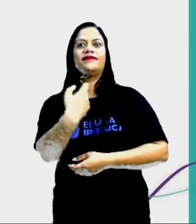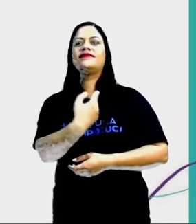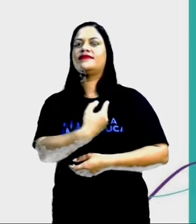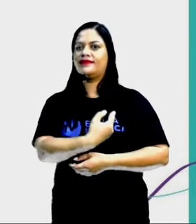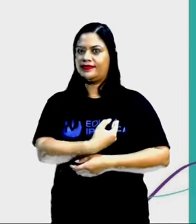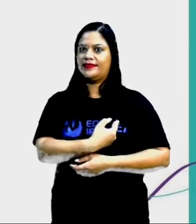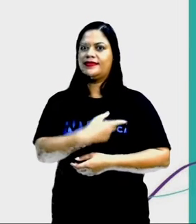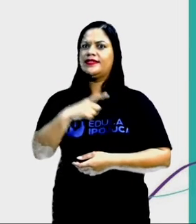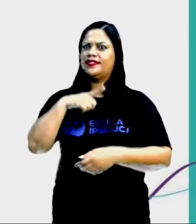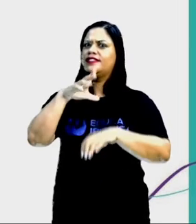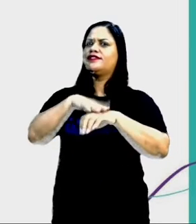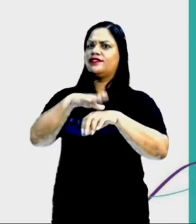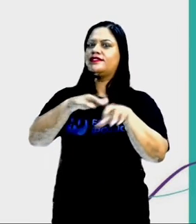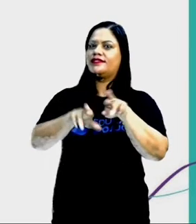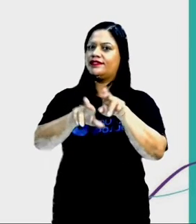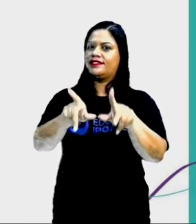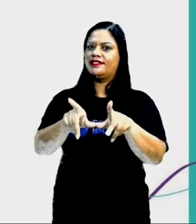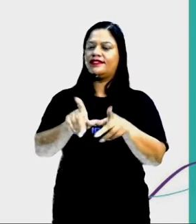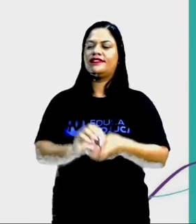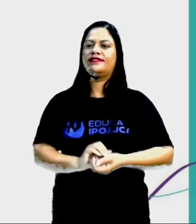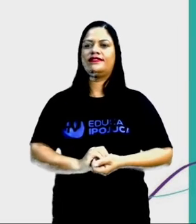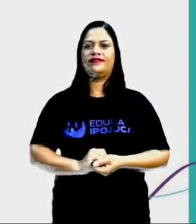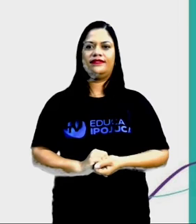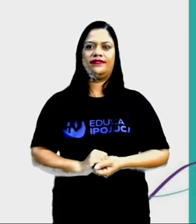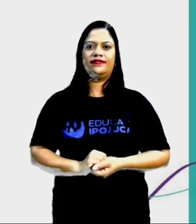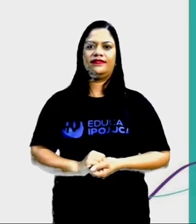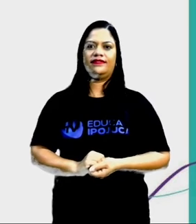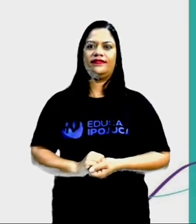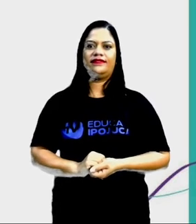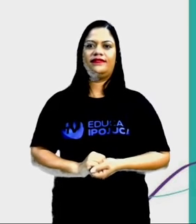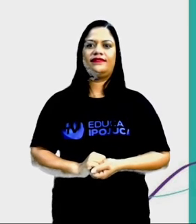as funções diferentes. Vamos lá?